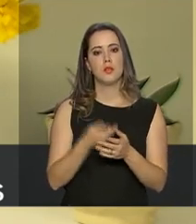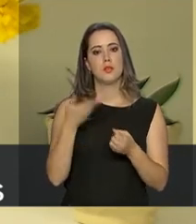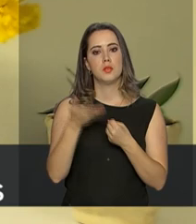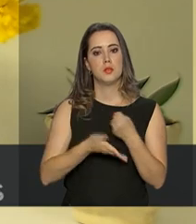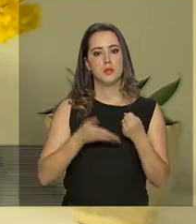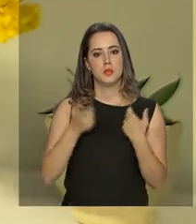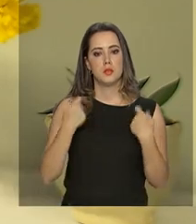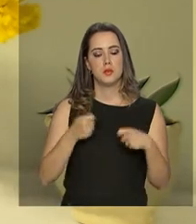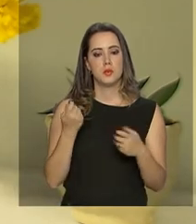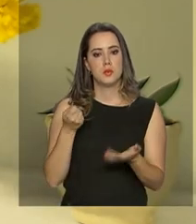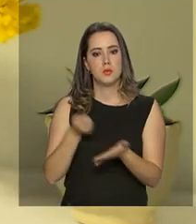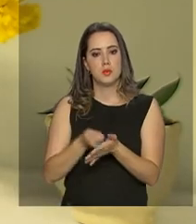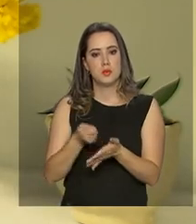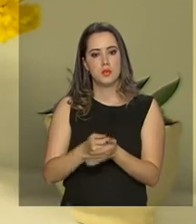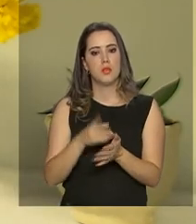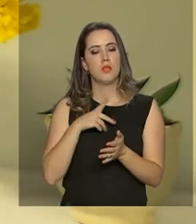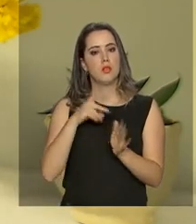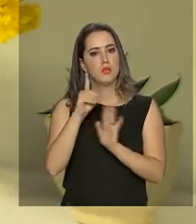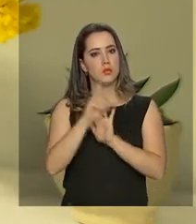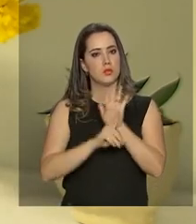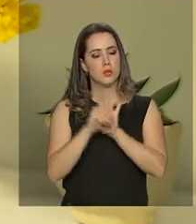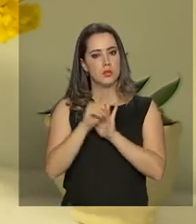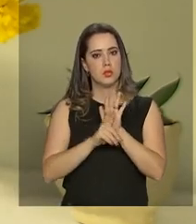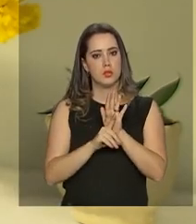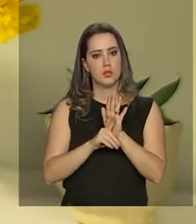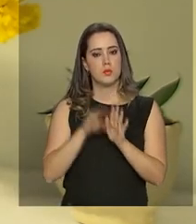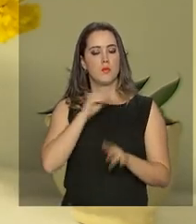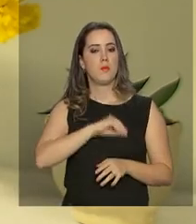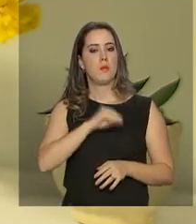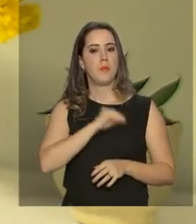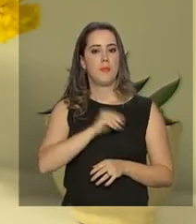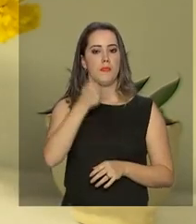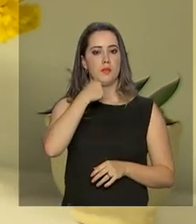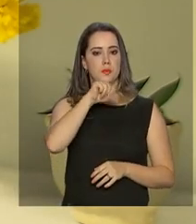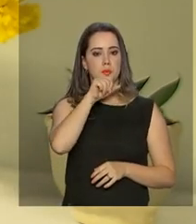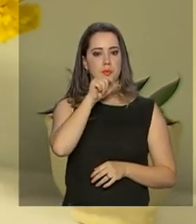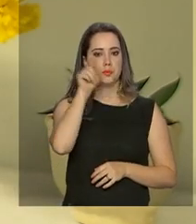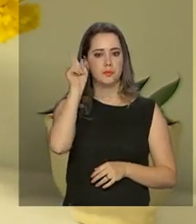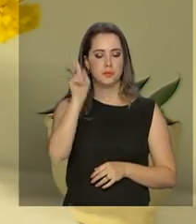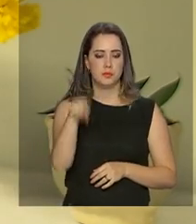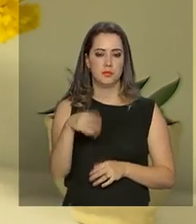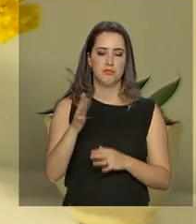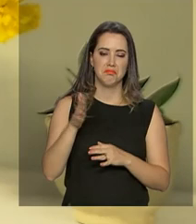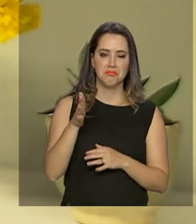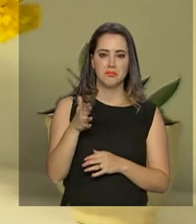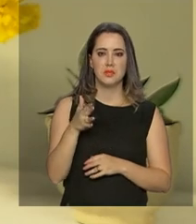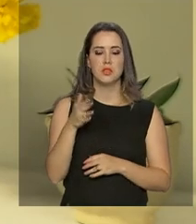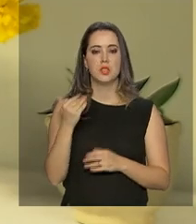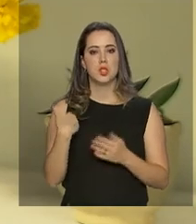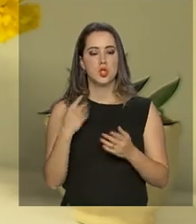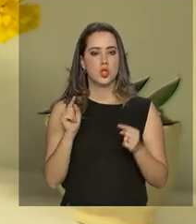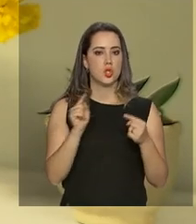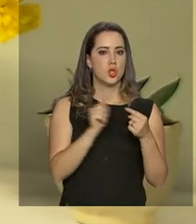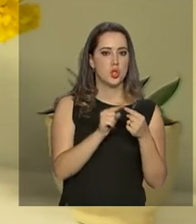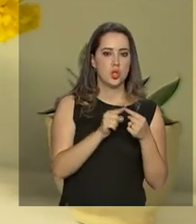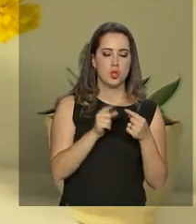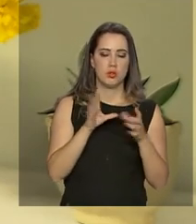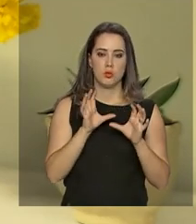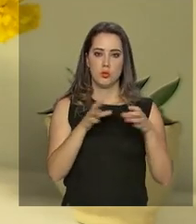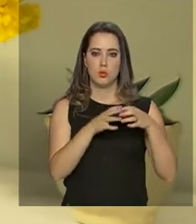verter para o sistema para ter direito o caso do salário-maternidade exigência da carência varia de acordo com a categoria do